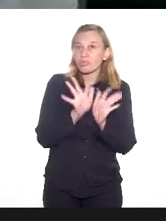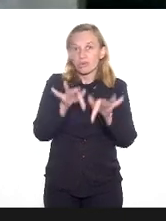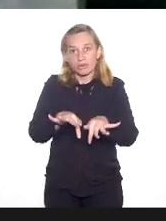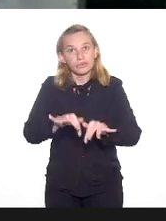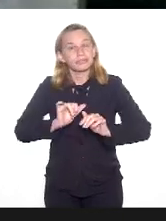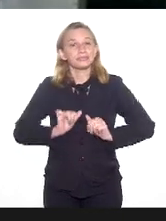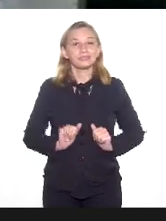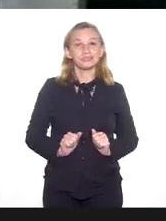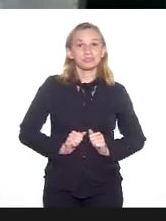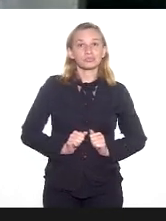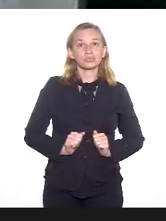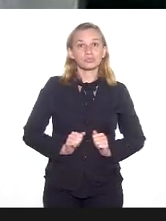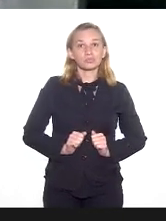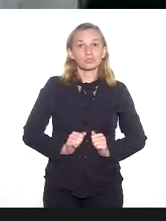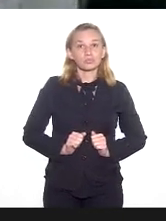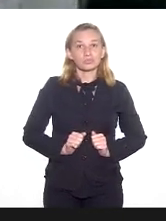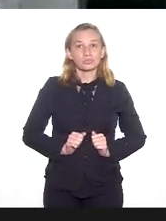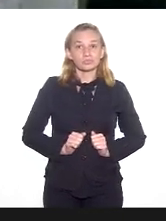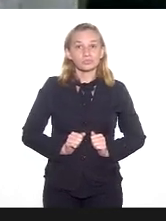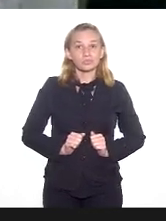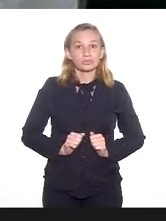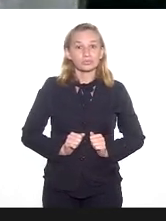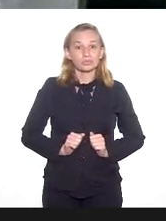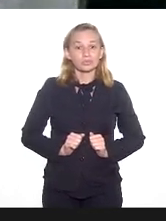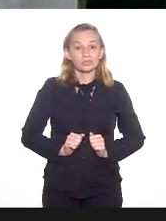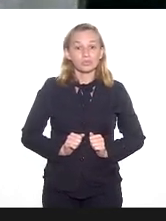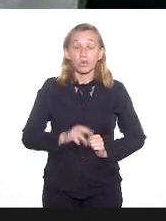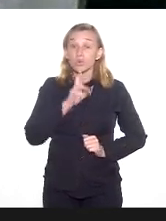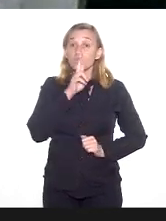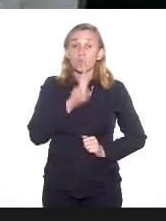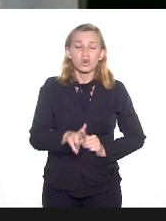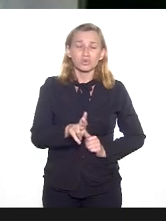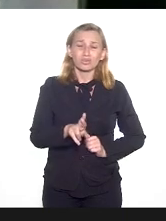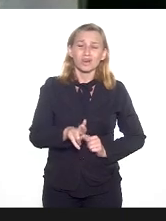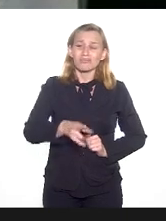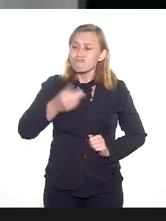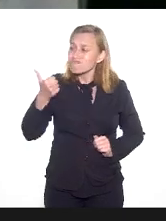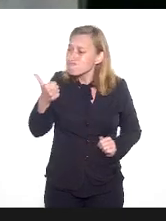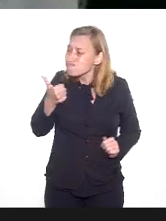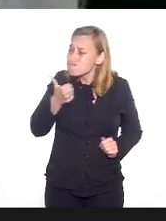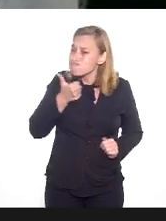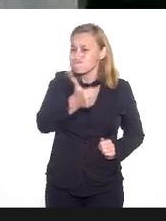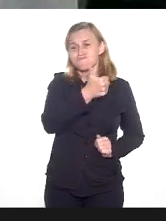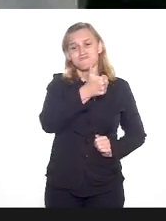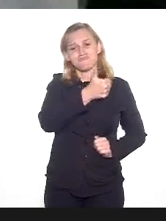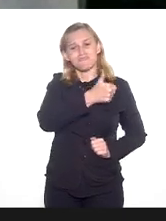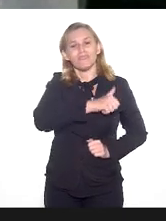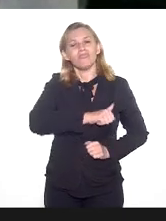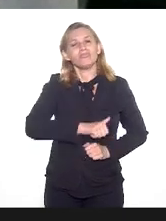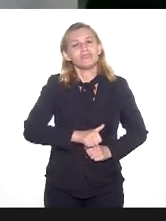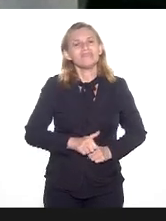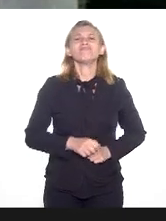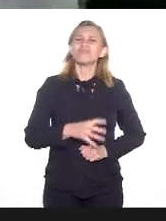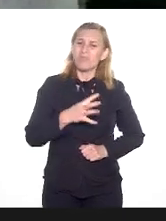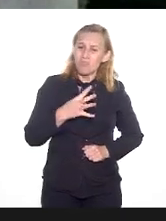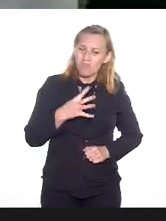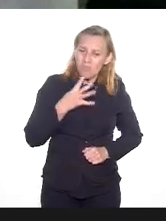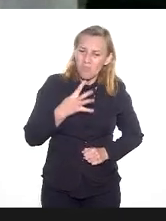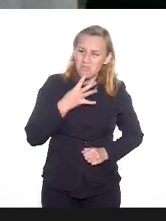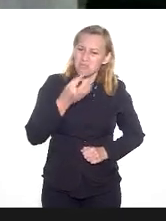final. E com um resultado que a gente tem que reconhecer